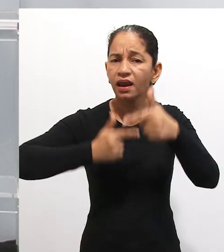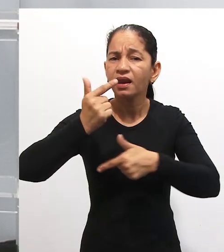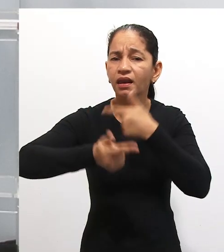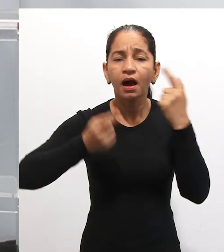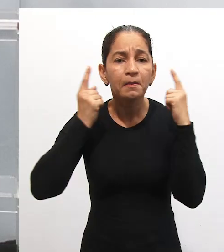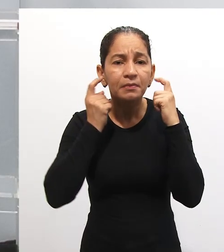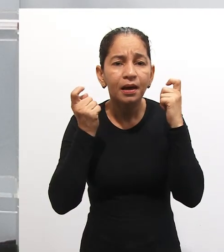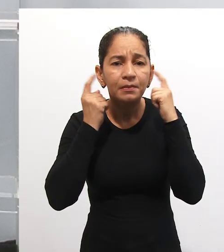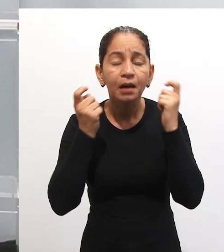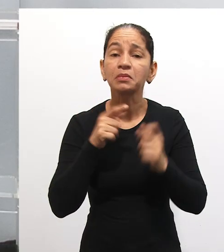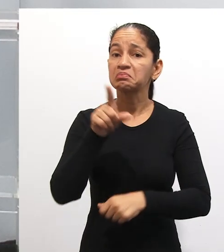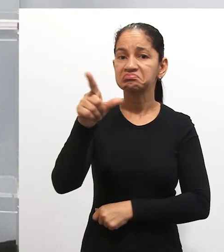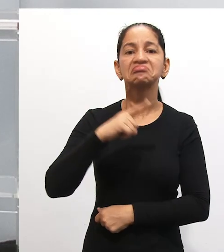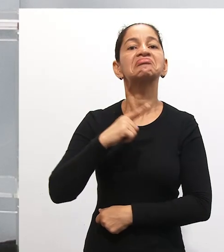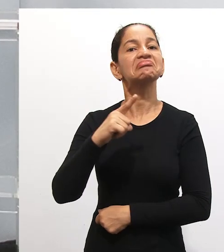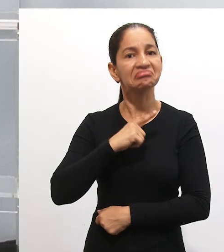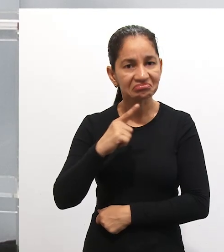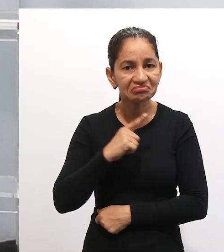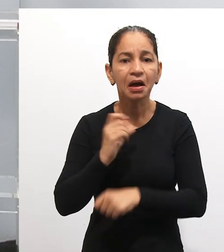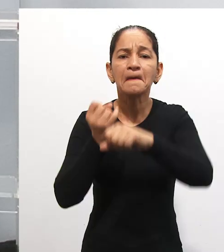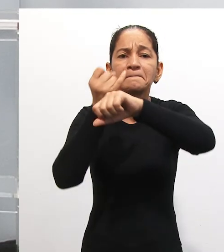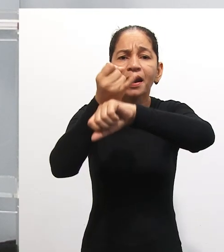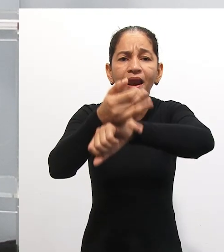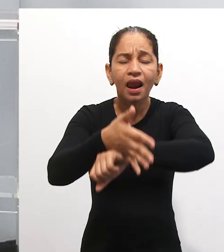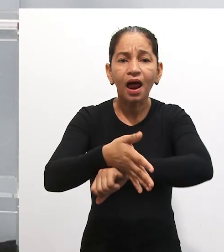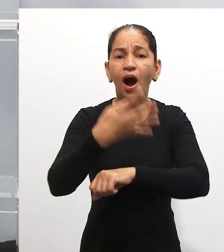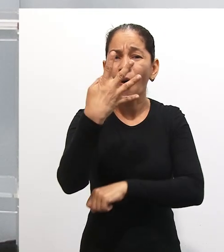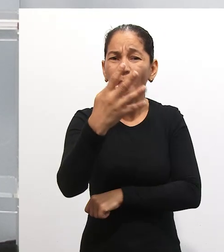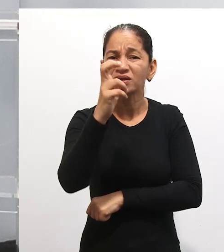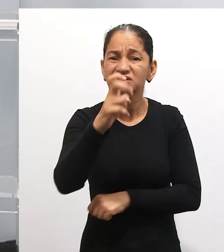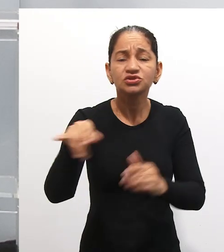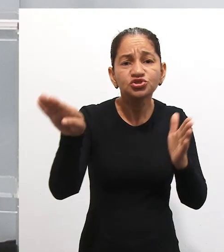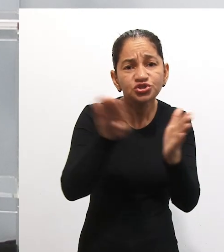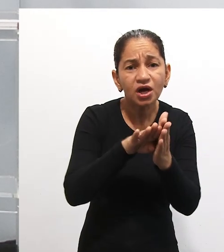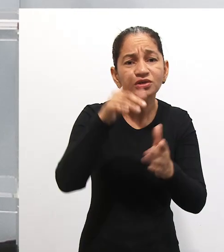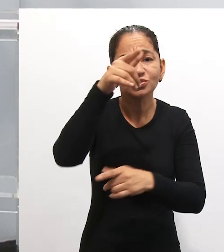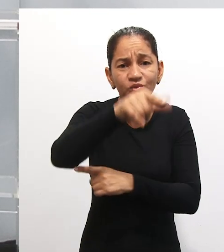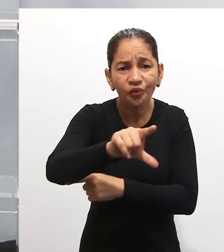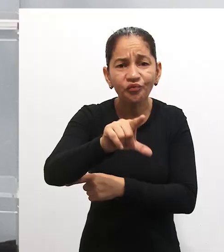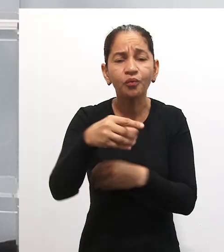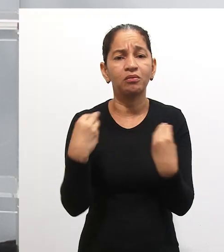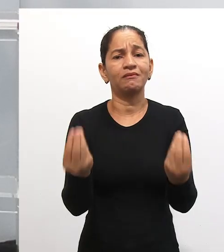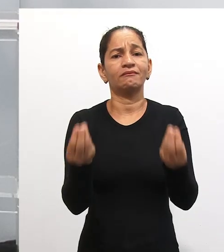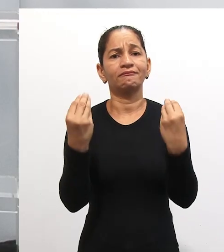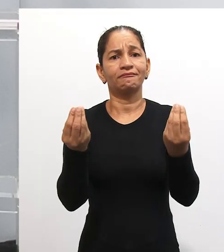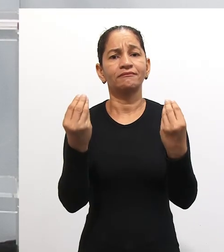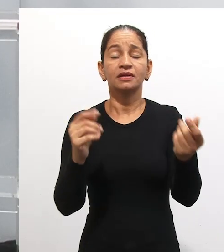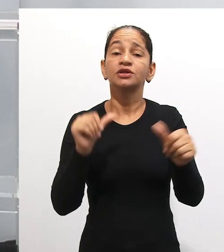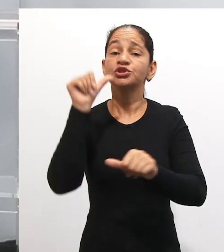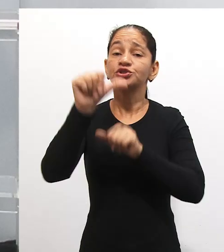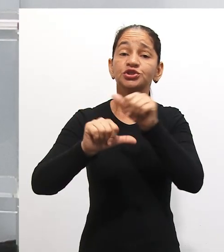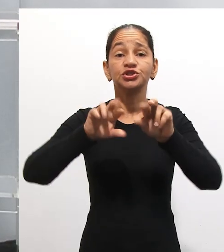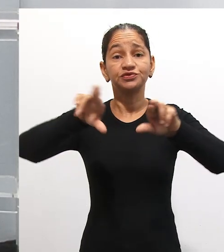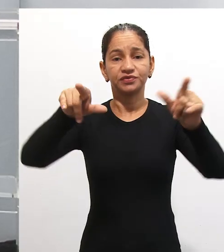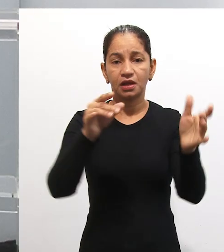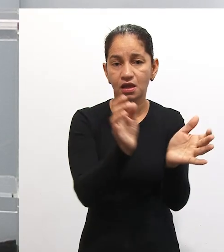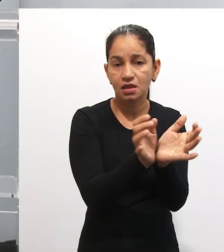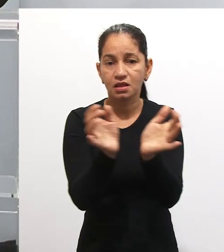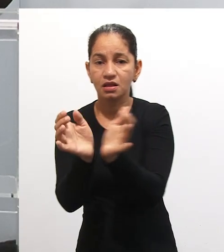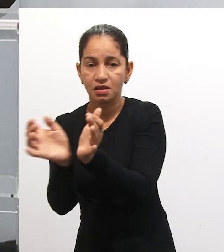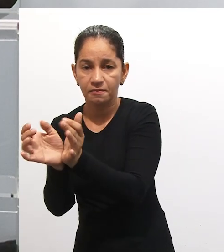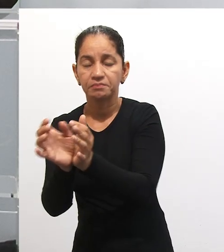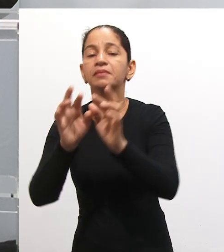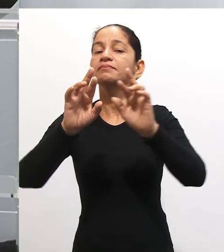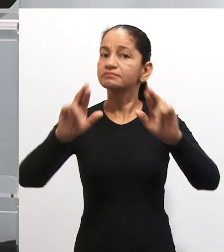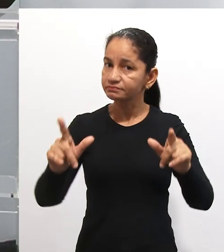operando para as 5, 4, 5 da manhã, o pessoal chega e começa a trabalhar, né, turnos diferentes. Então,